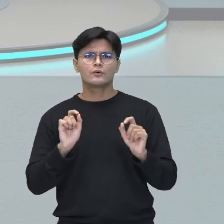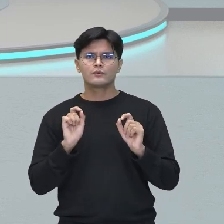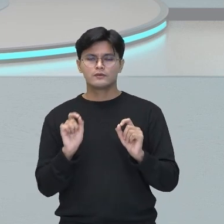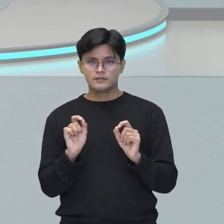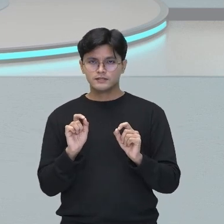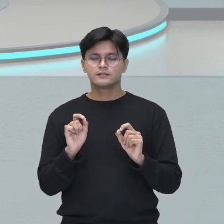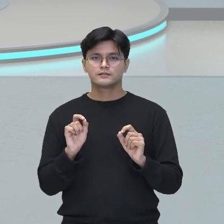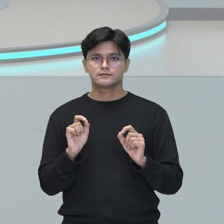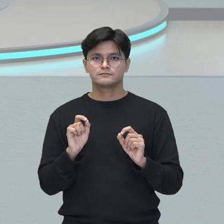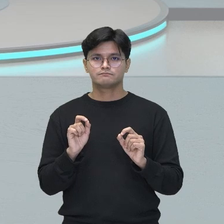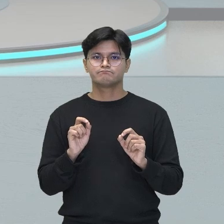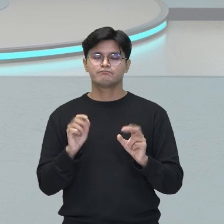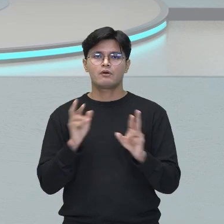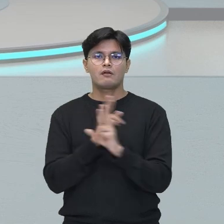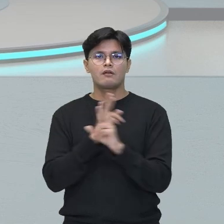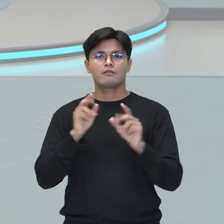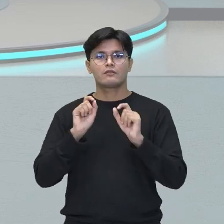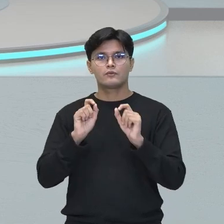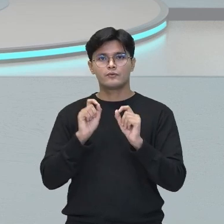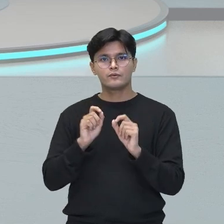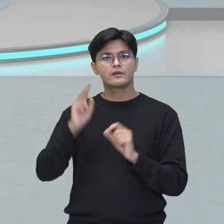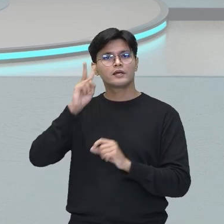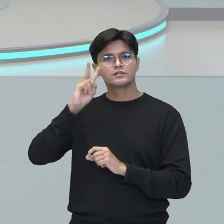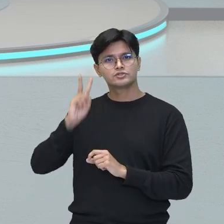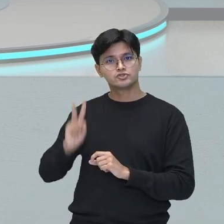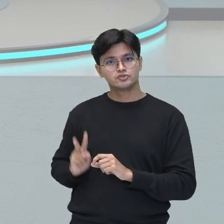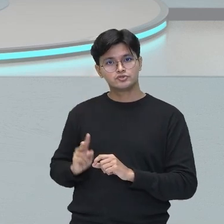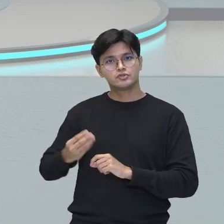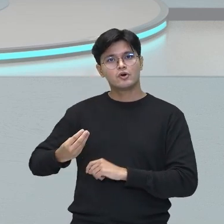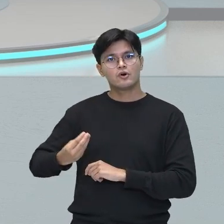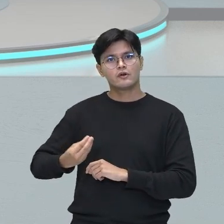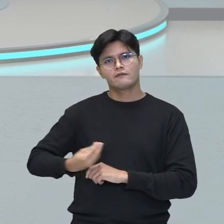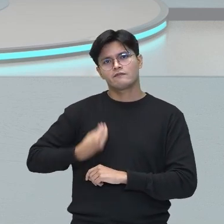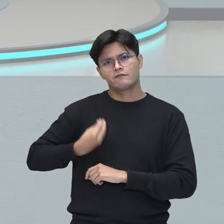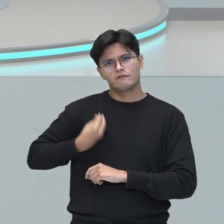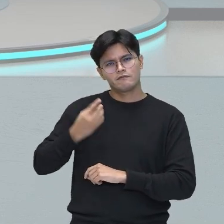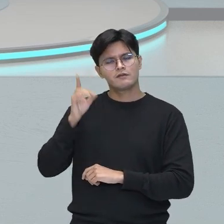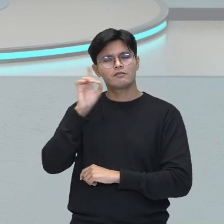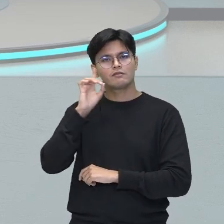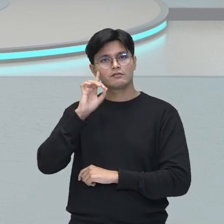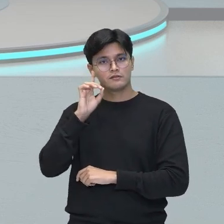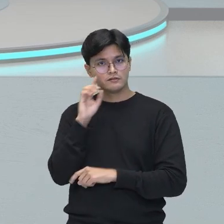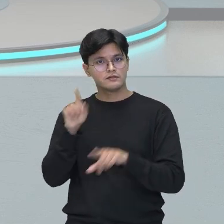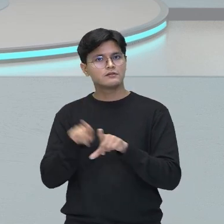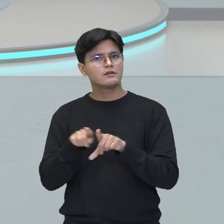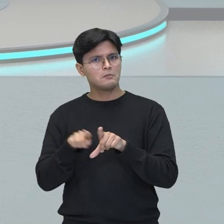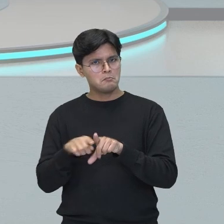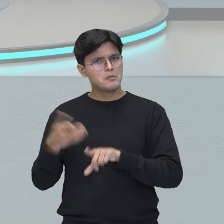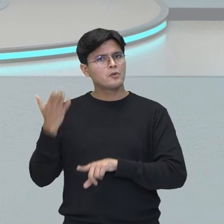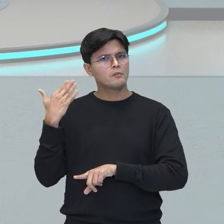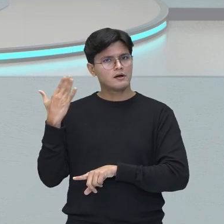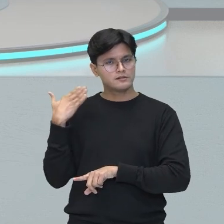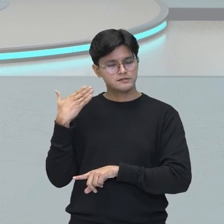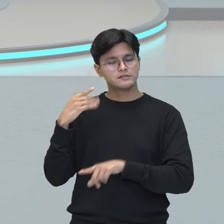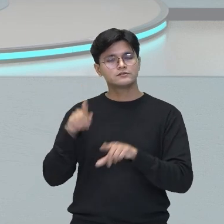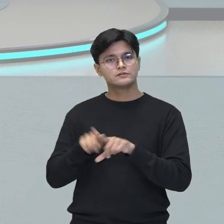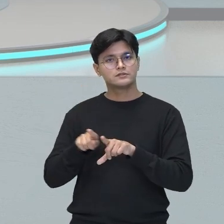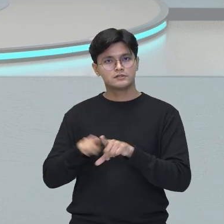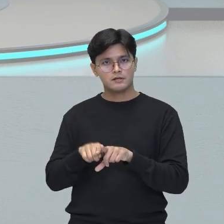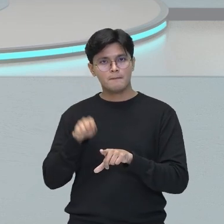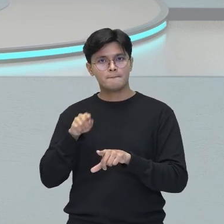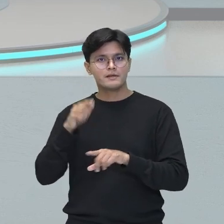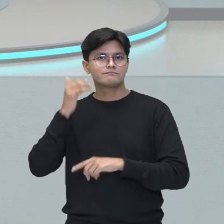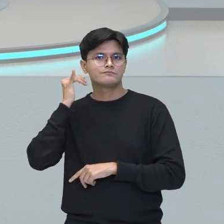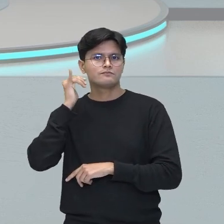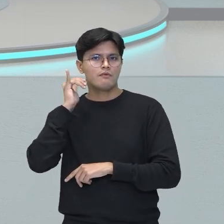fala que são histórias vivências do dia a dia e assim também na época as crônicas eles vão contar